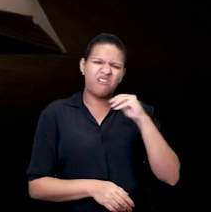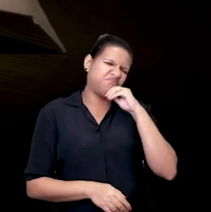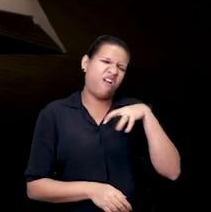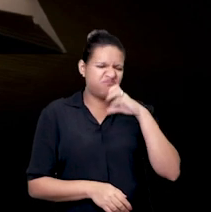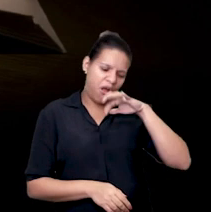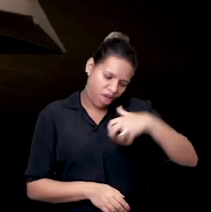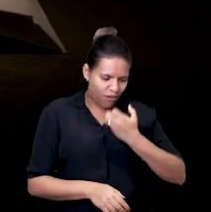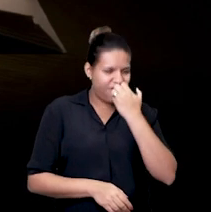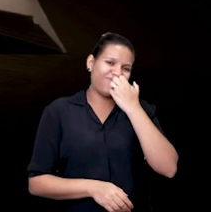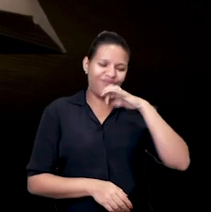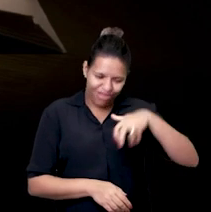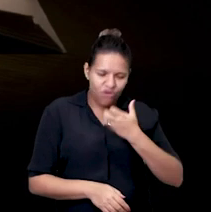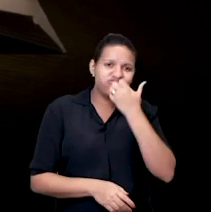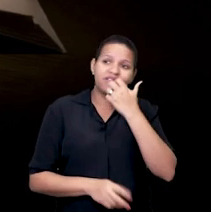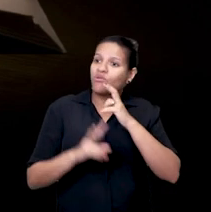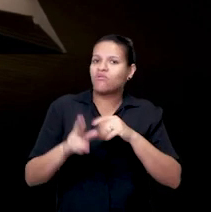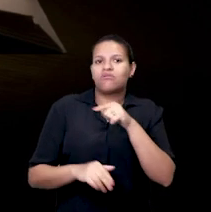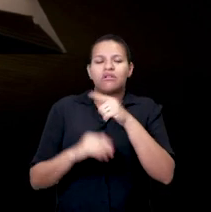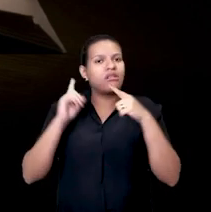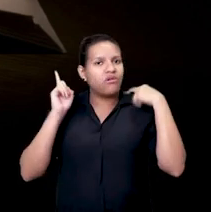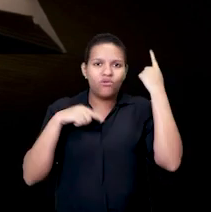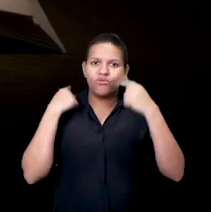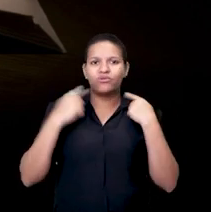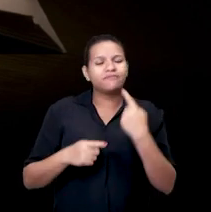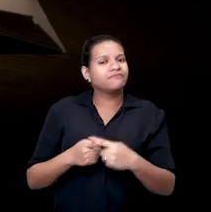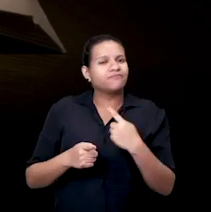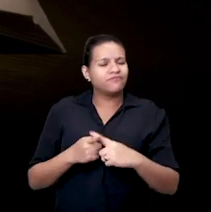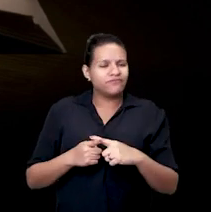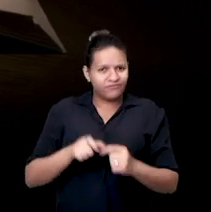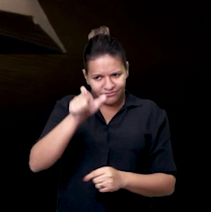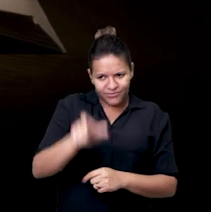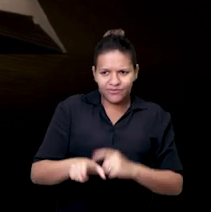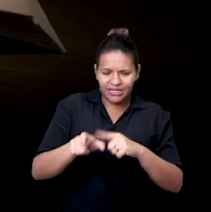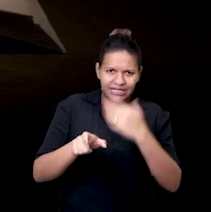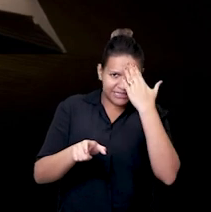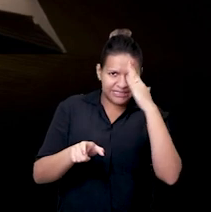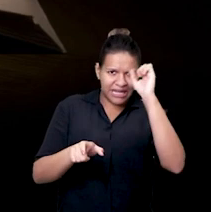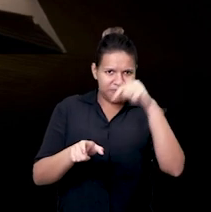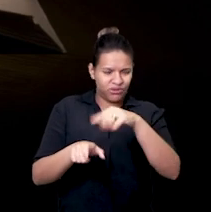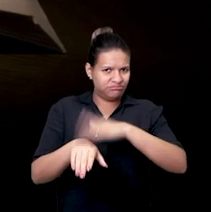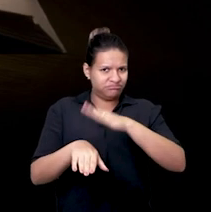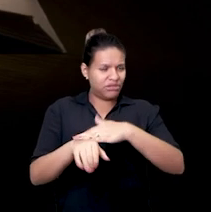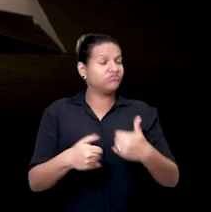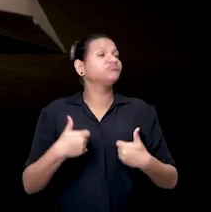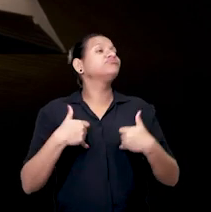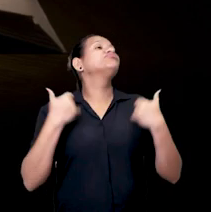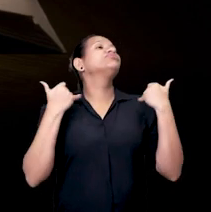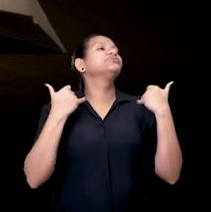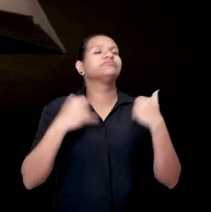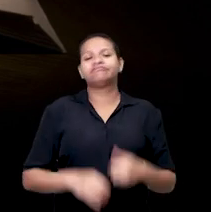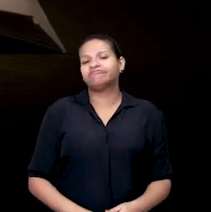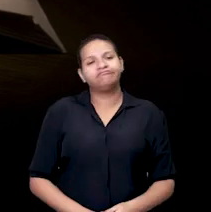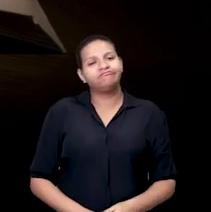reitera suas loucuras. Tu tens visto um homem que se julga sábio? Há mais a esperar de um